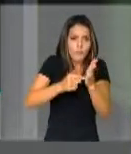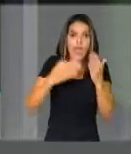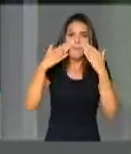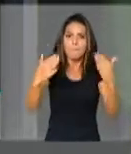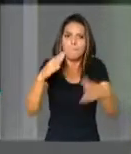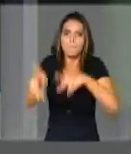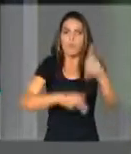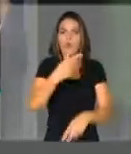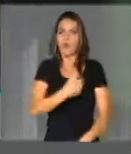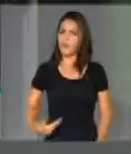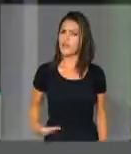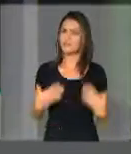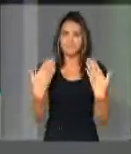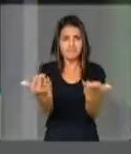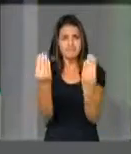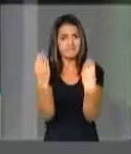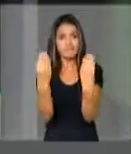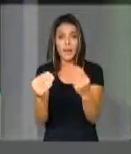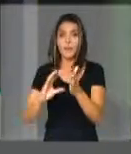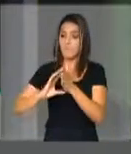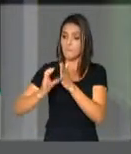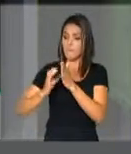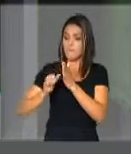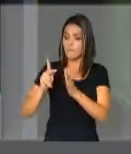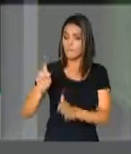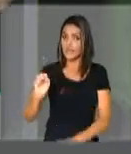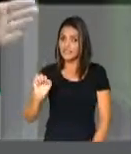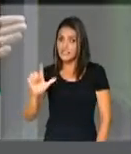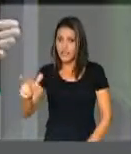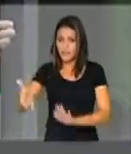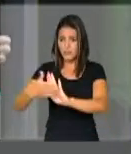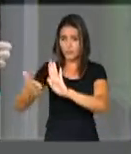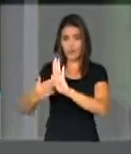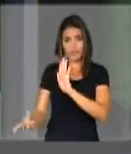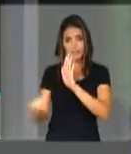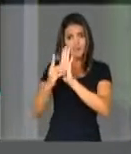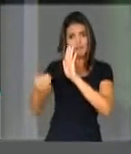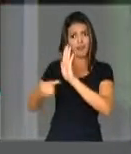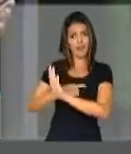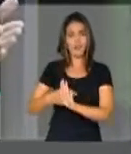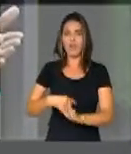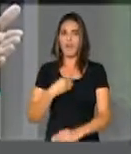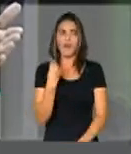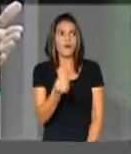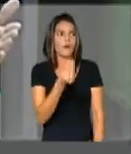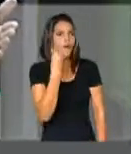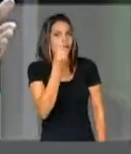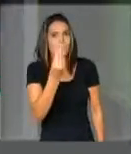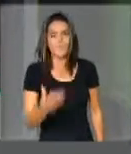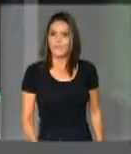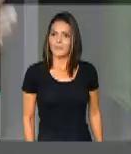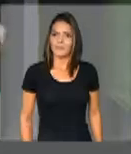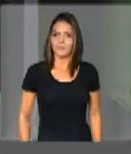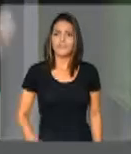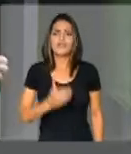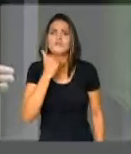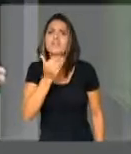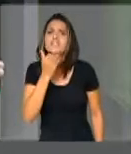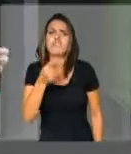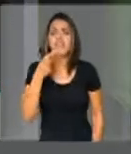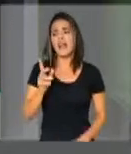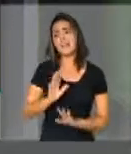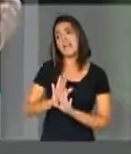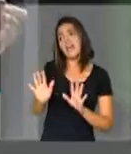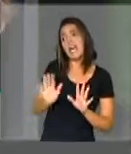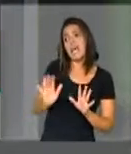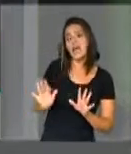público é isso que o tsl está propondo é um escândalo sessões o jogo agora que